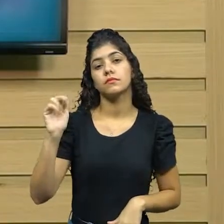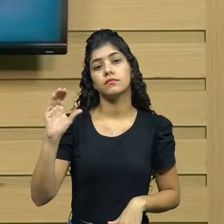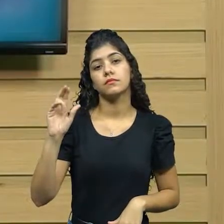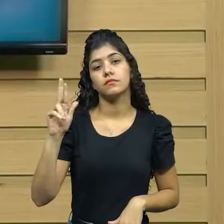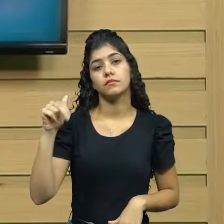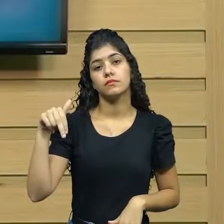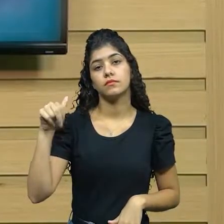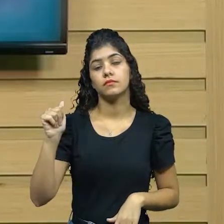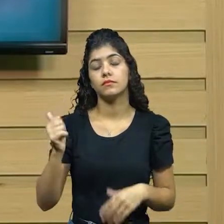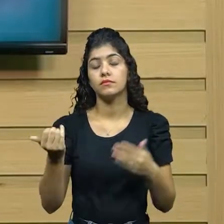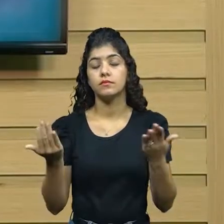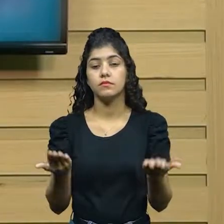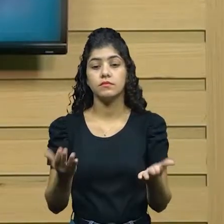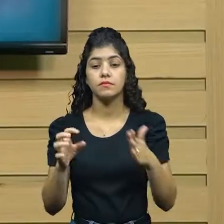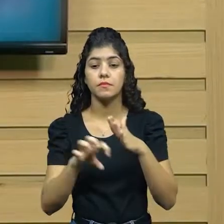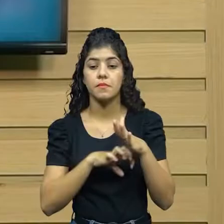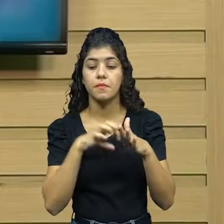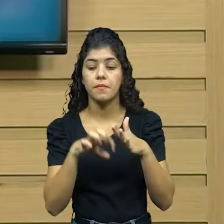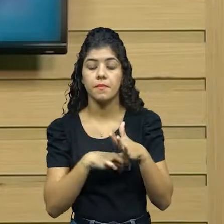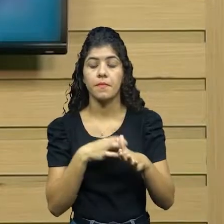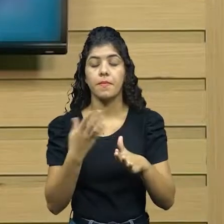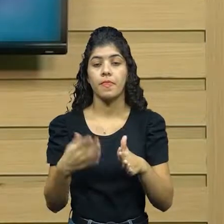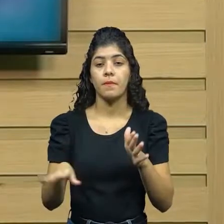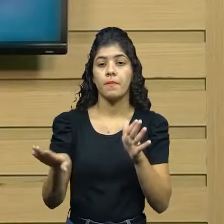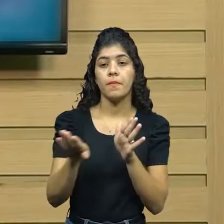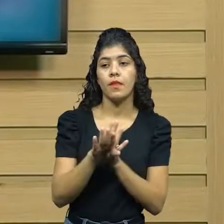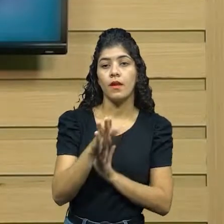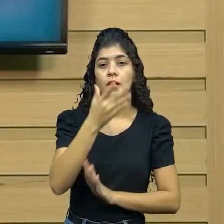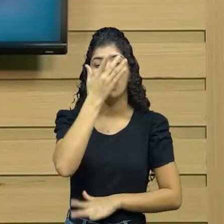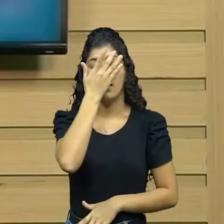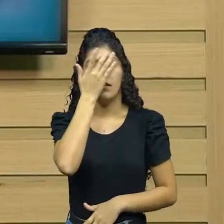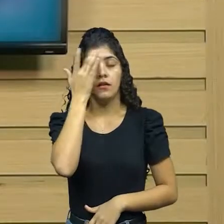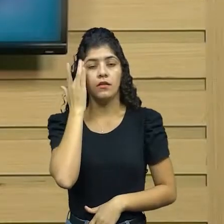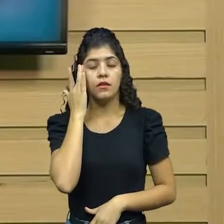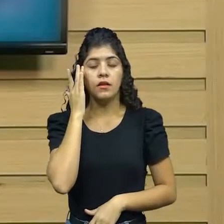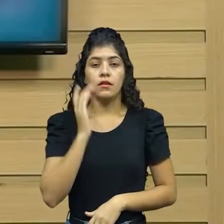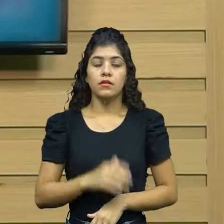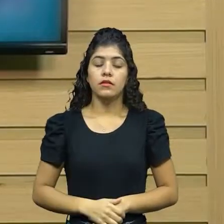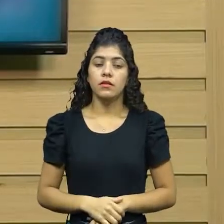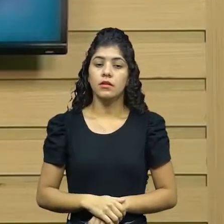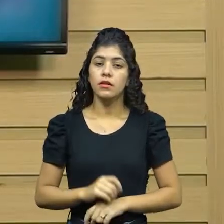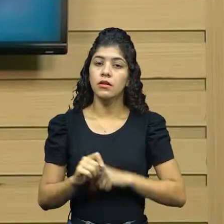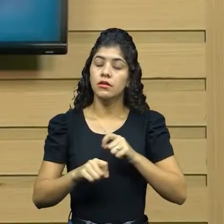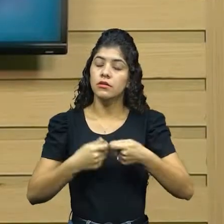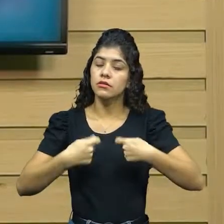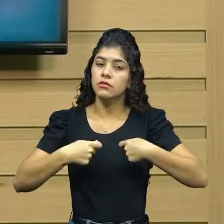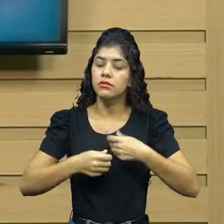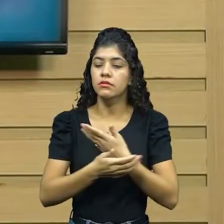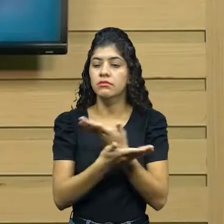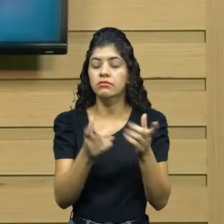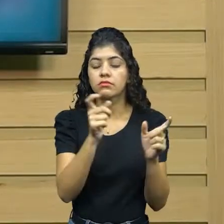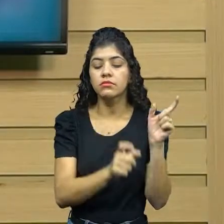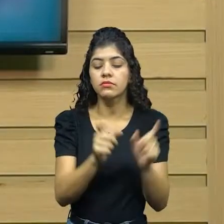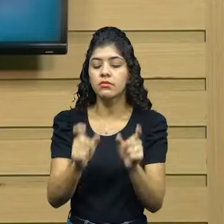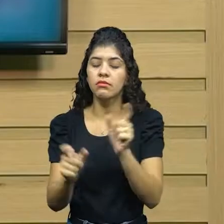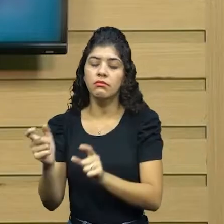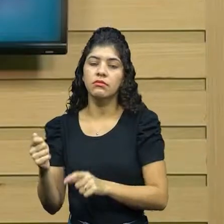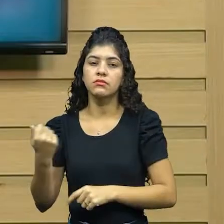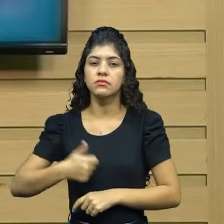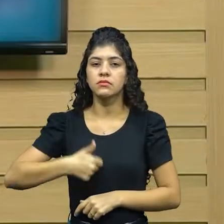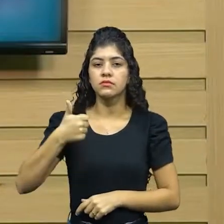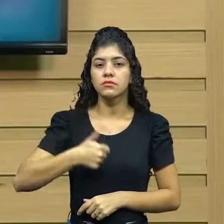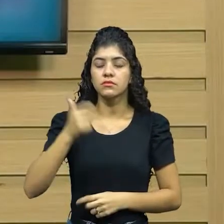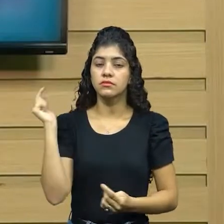empresa, chegar a essas pessoas e satisfazer essas necessidades? Então, o primeiro objetivo do